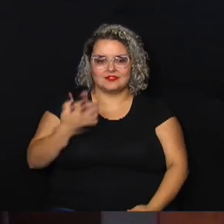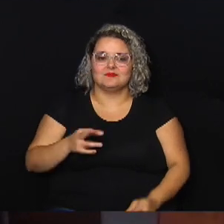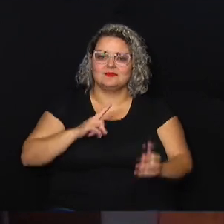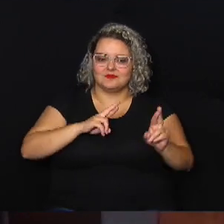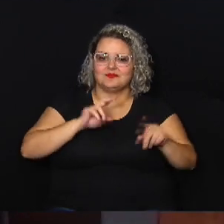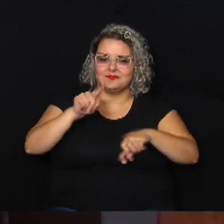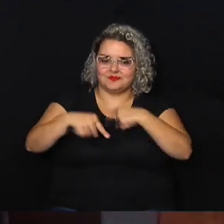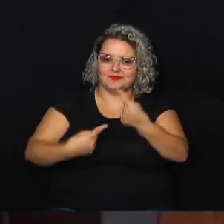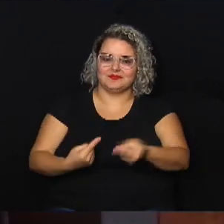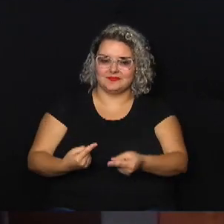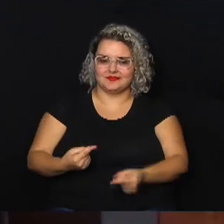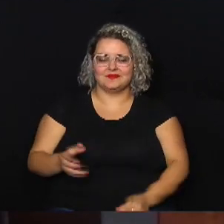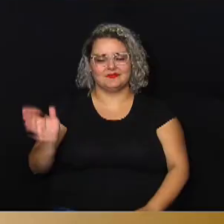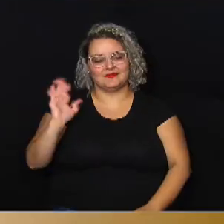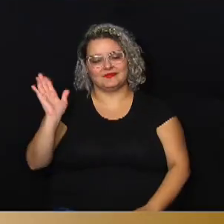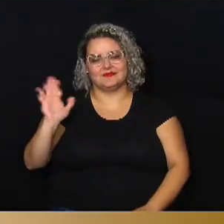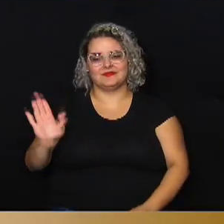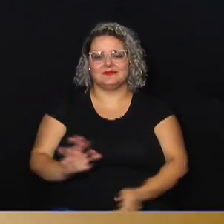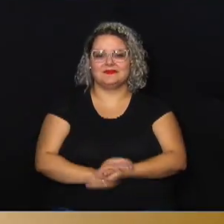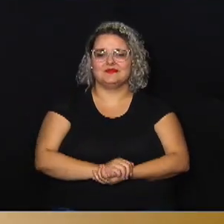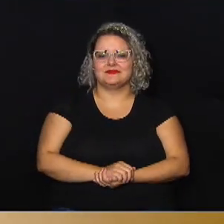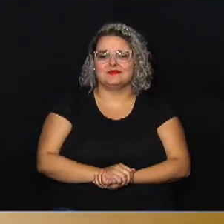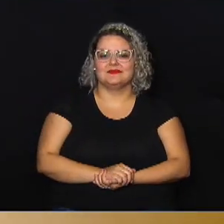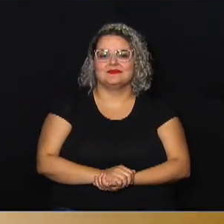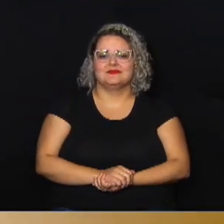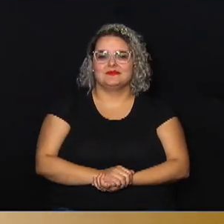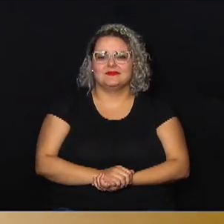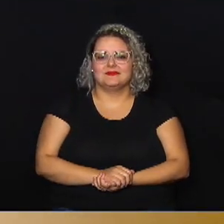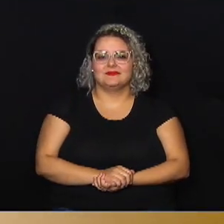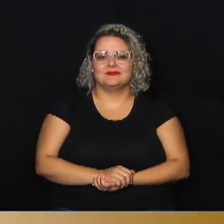na próxima edição. Tchau, tchau!